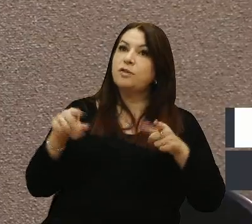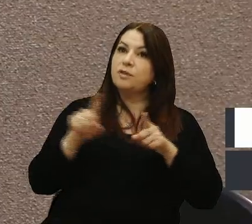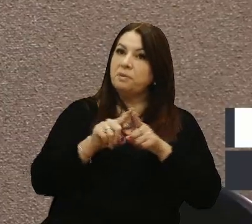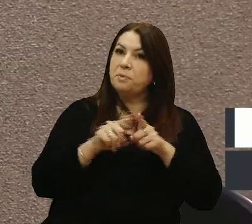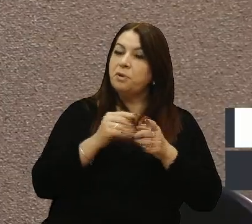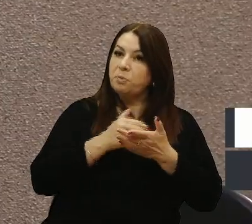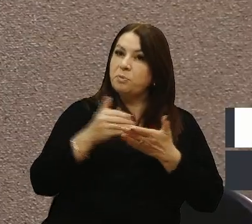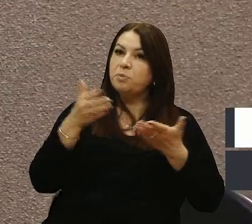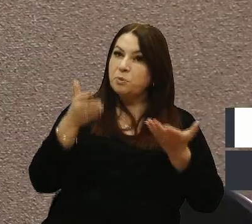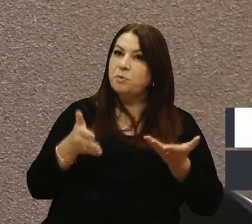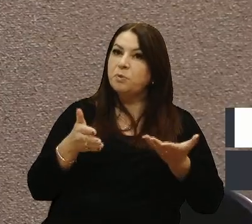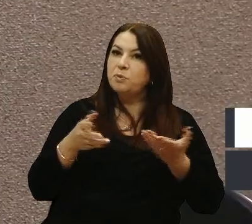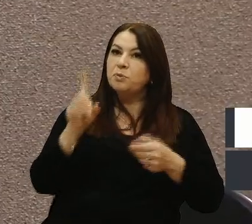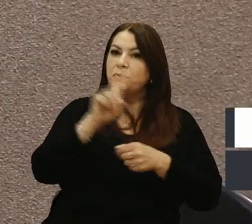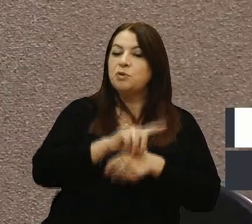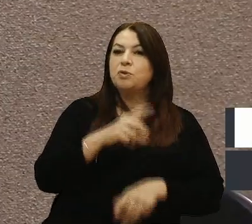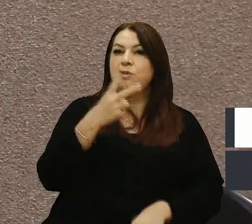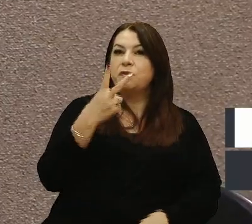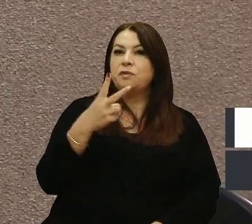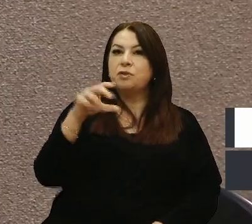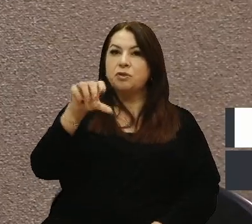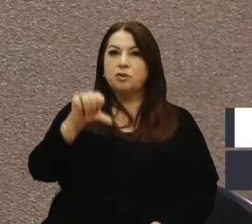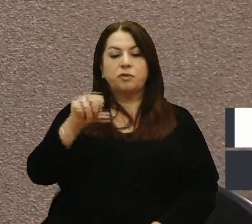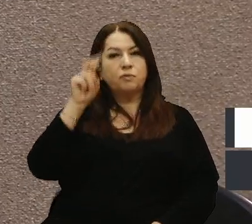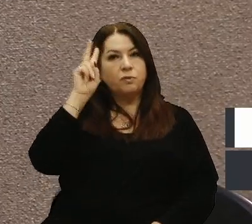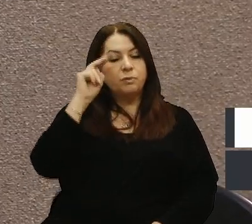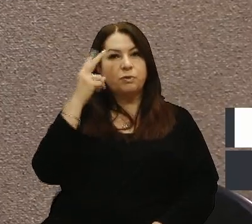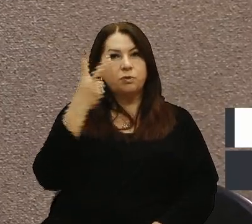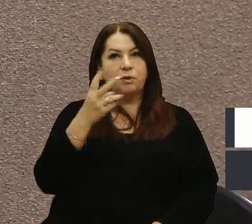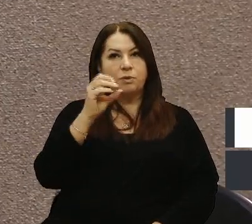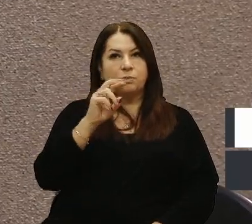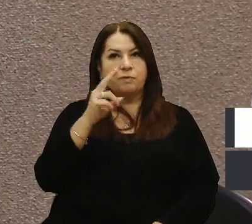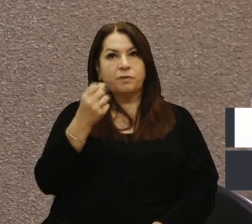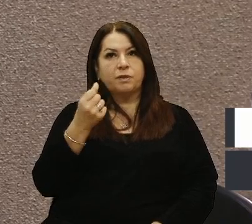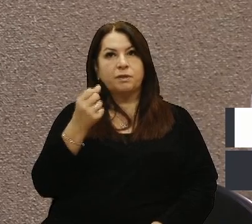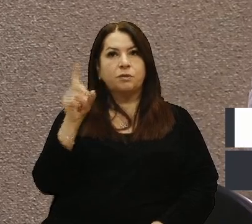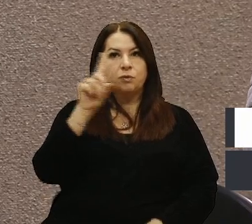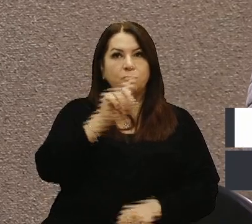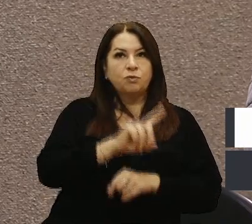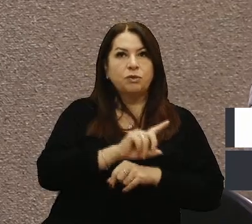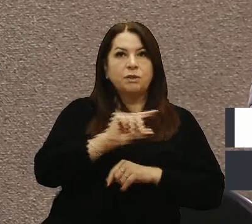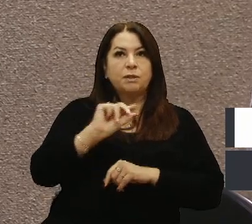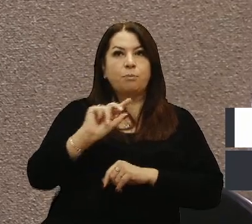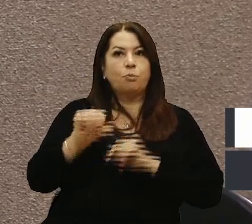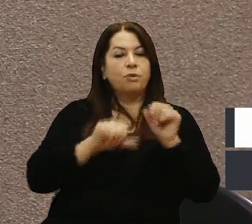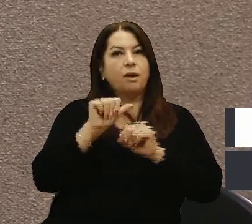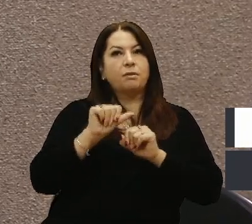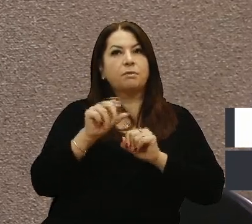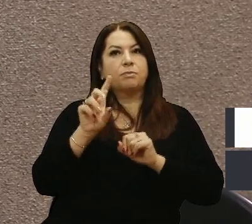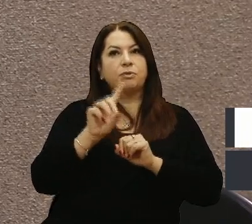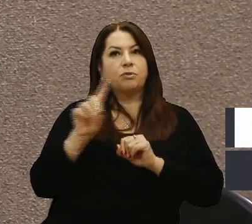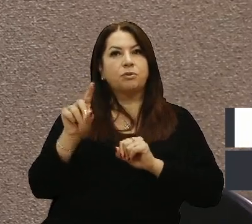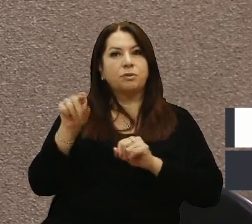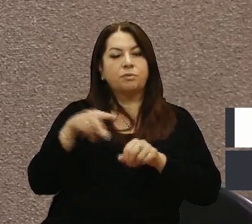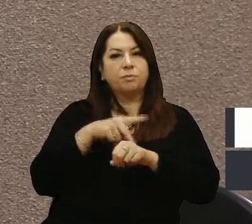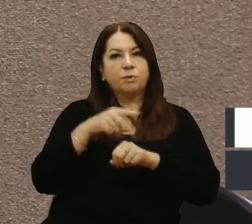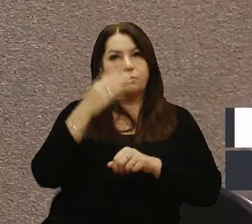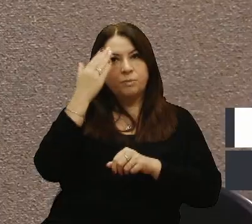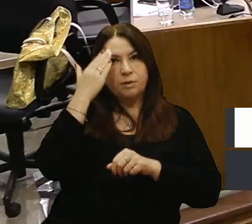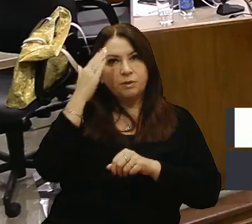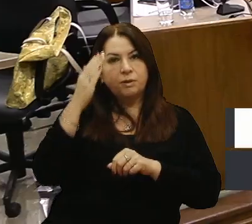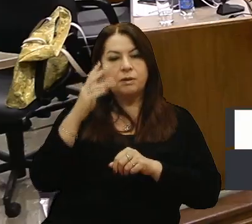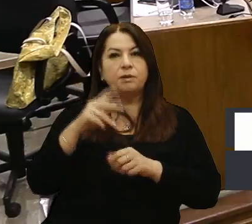a partir de hoje, o dia 29 de abril de 2026, será o dia da virada da direita do nosso país. Muito obrigado,